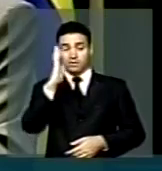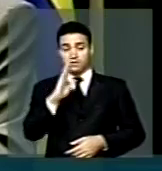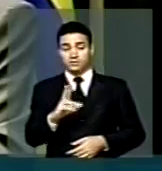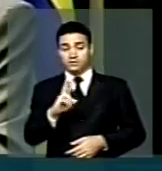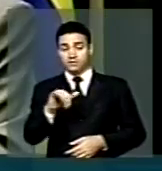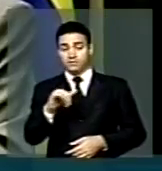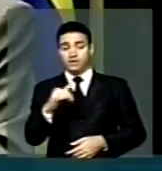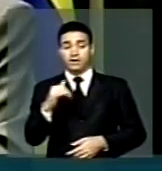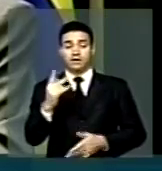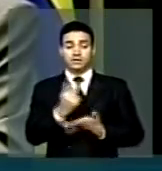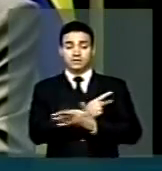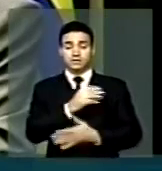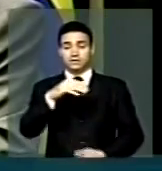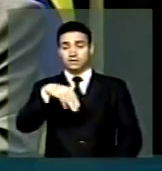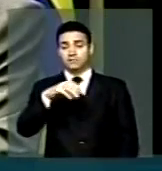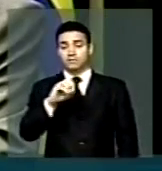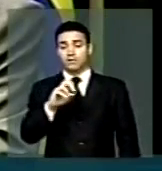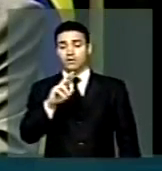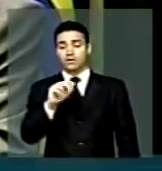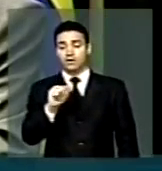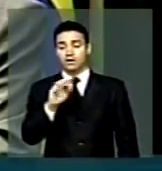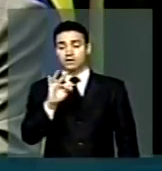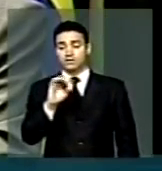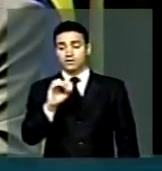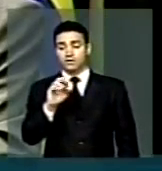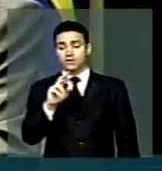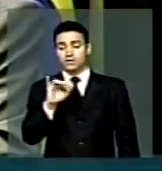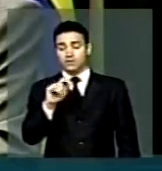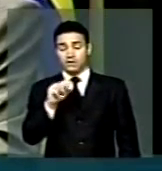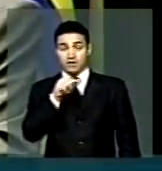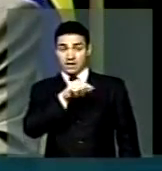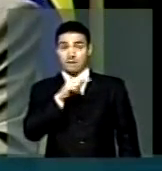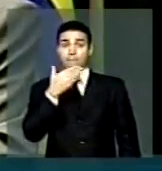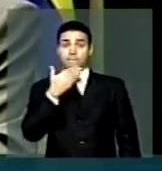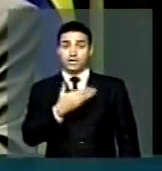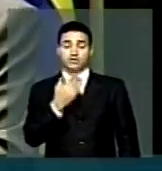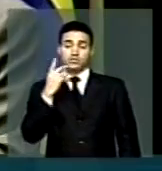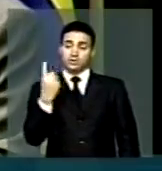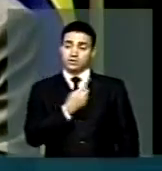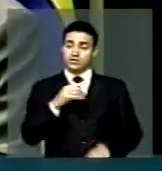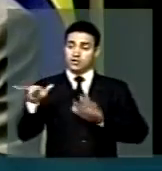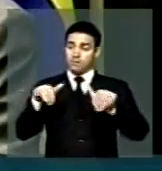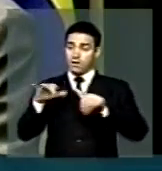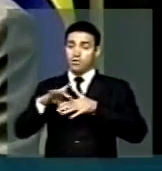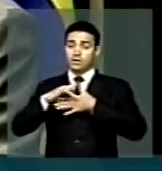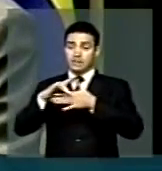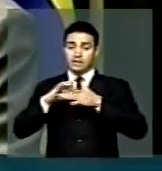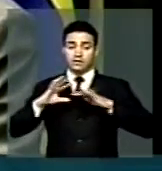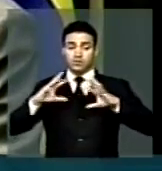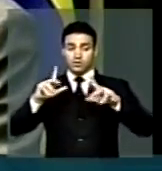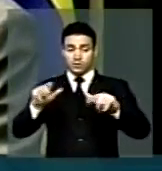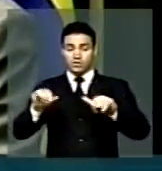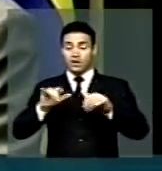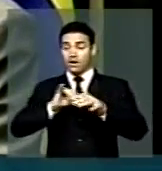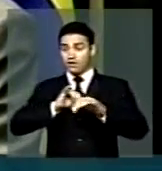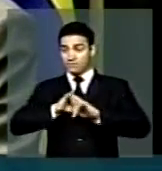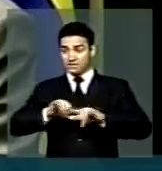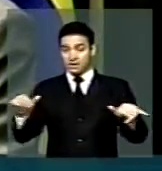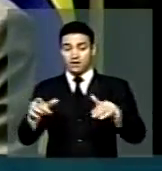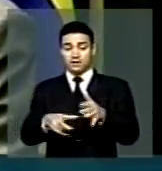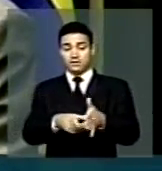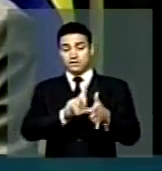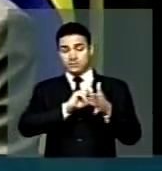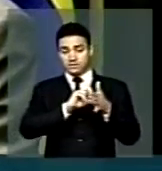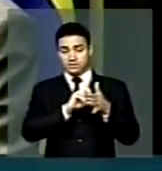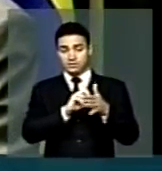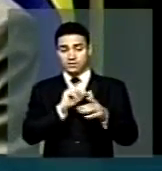entrar em moratória e pediu que nós convocássemos os líderes para comunicar com antecipação, porque naquele mesmo